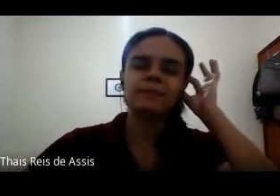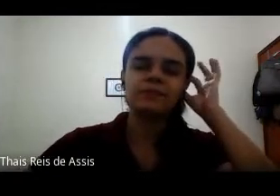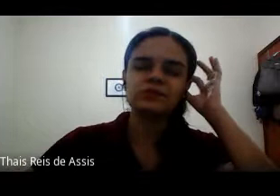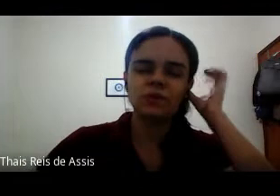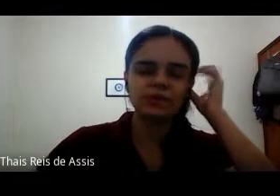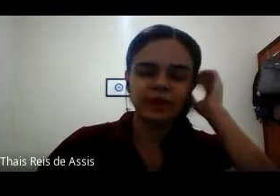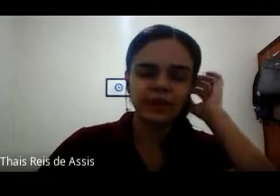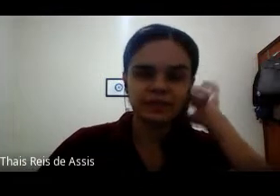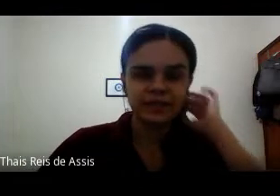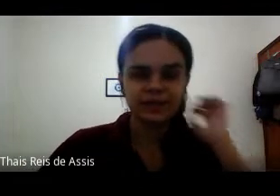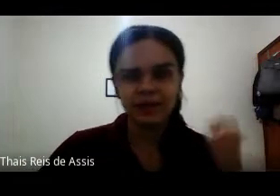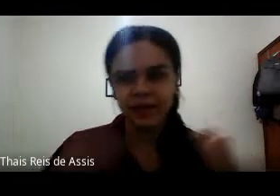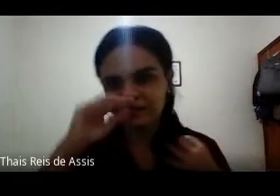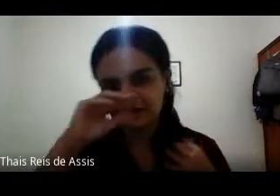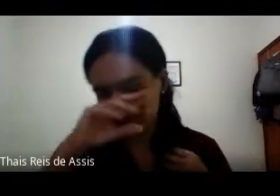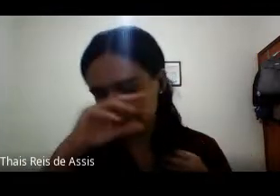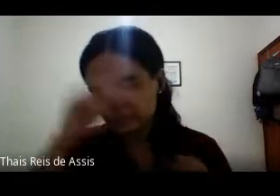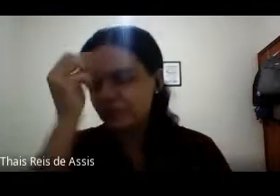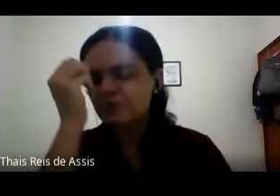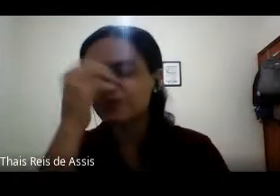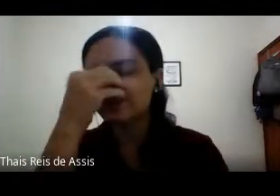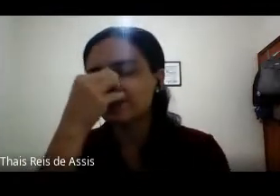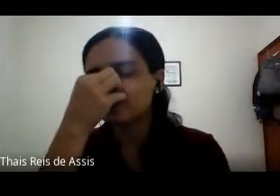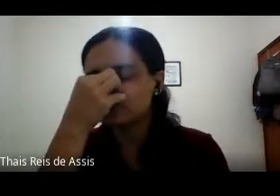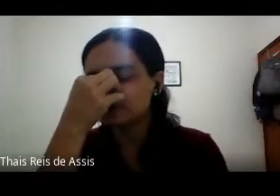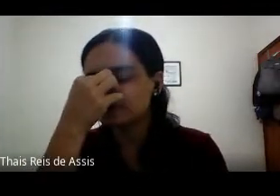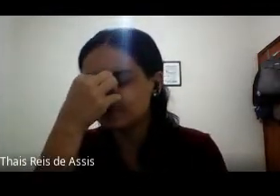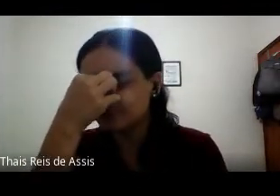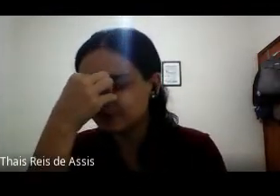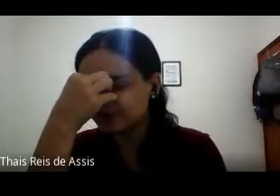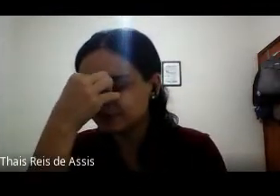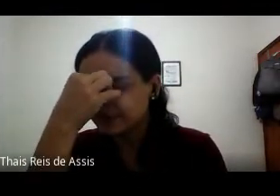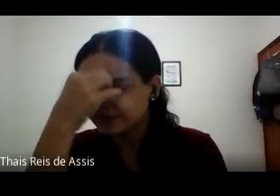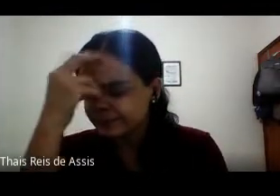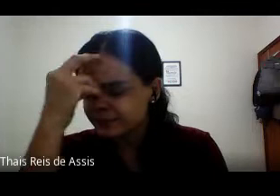formar pessoas para inserir no mercado de trabalho. Eu vejo muito aquela música do...